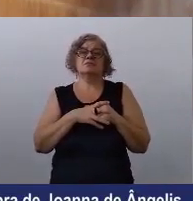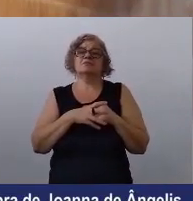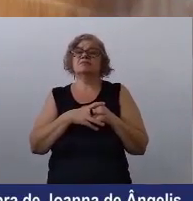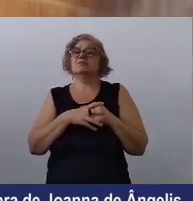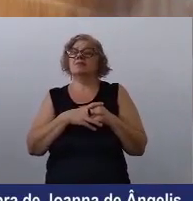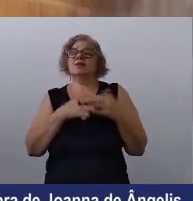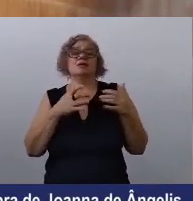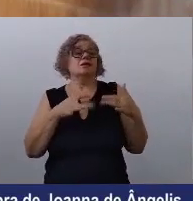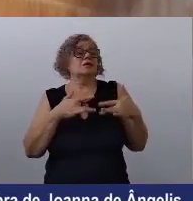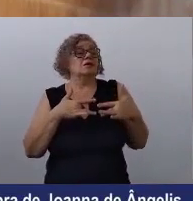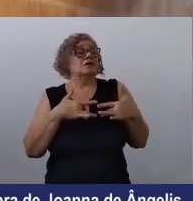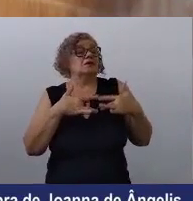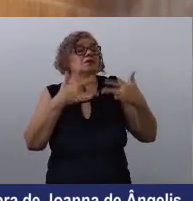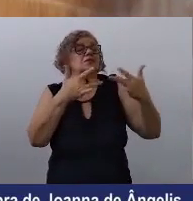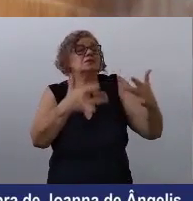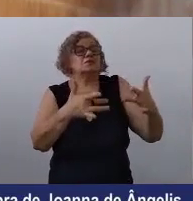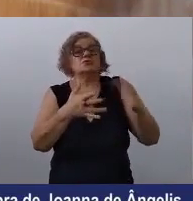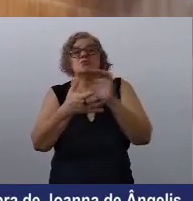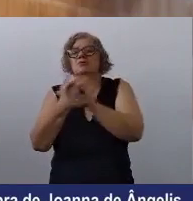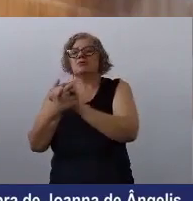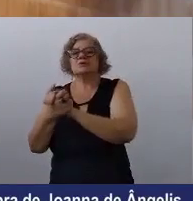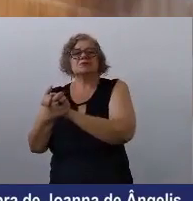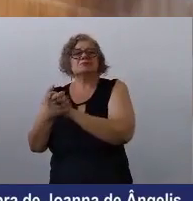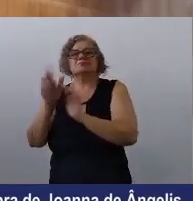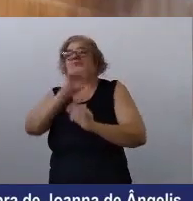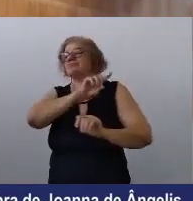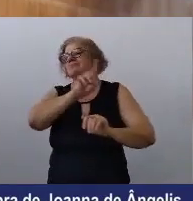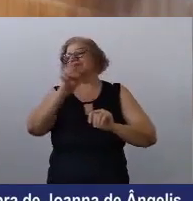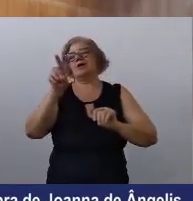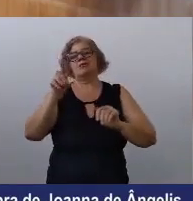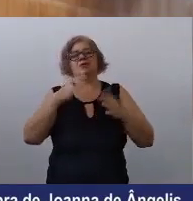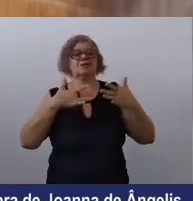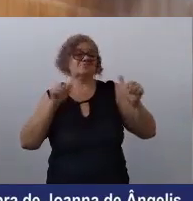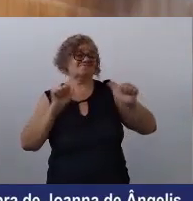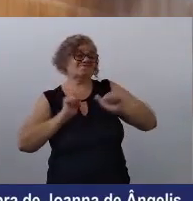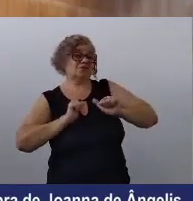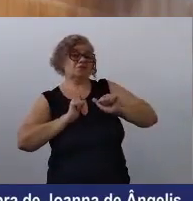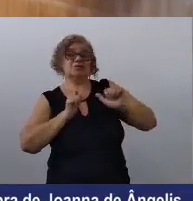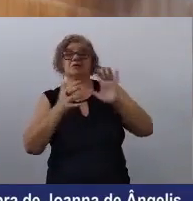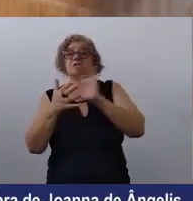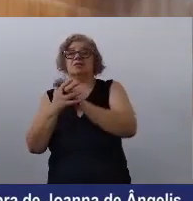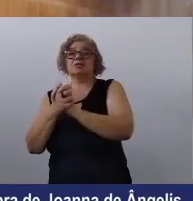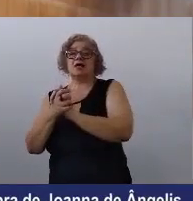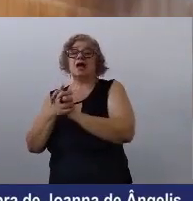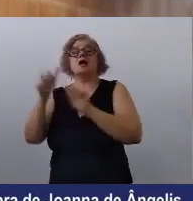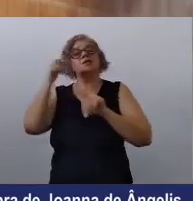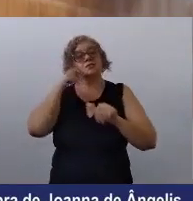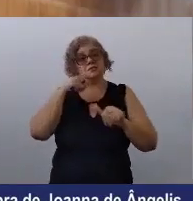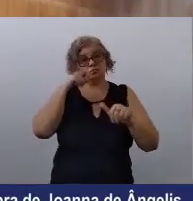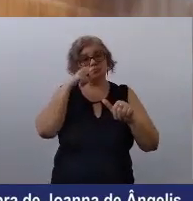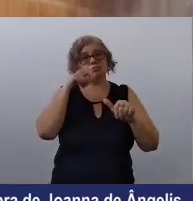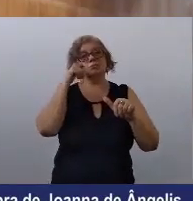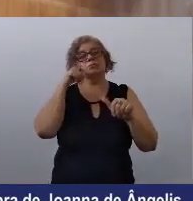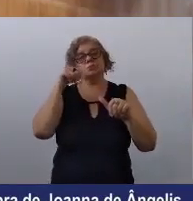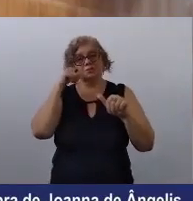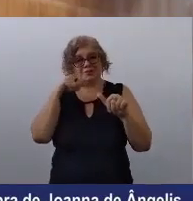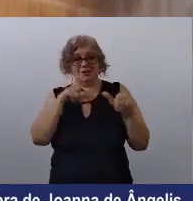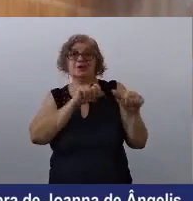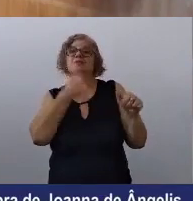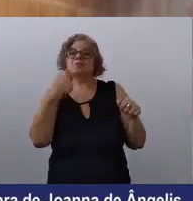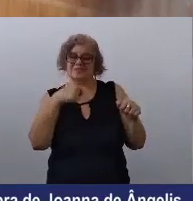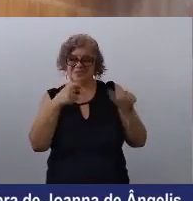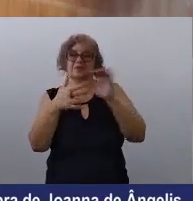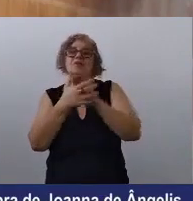Não se dedicou ao matrimônio porque não trazia esse anseio. As mulheres honradas da época ou casavam ou